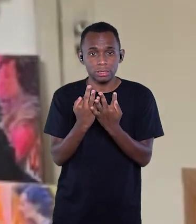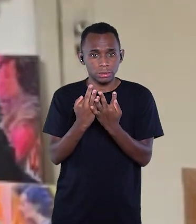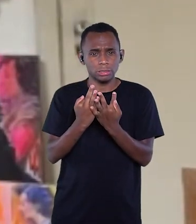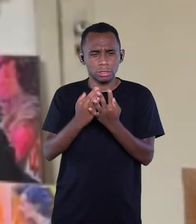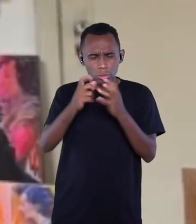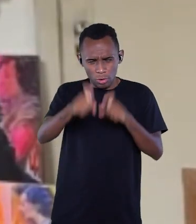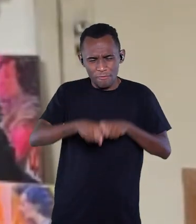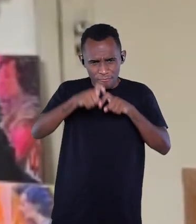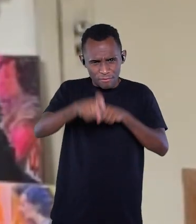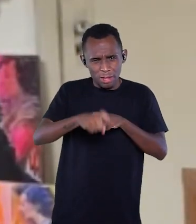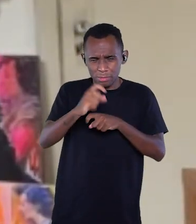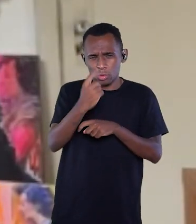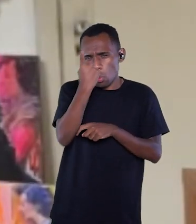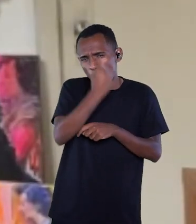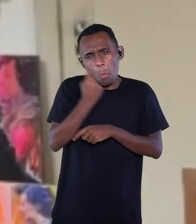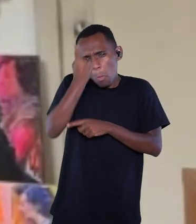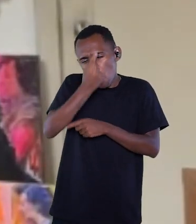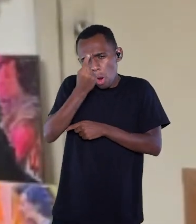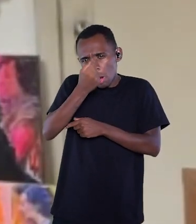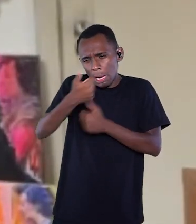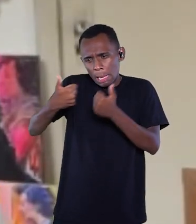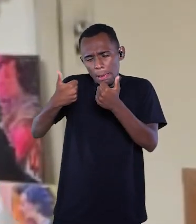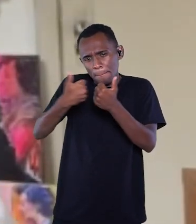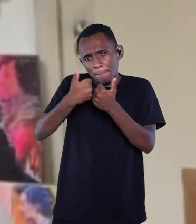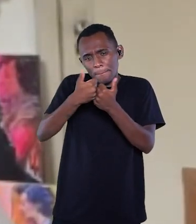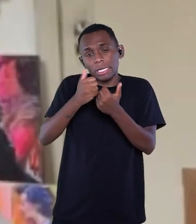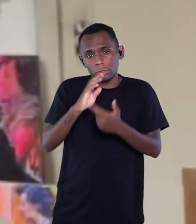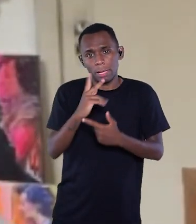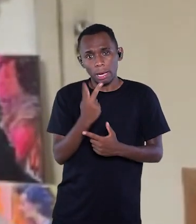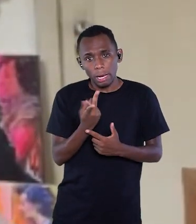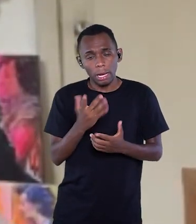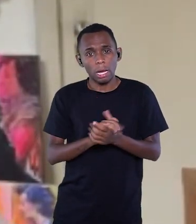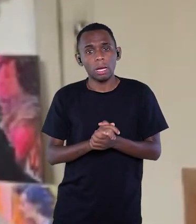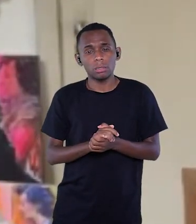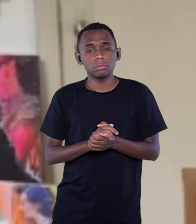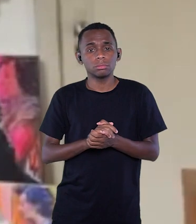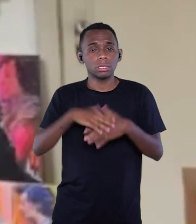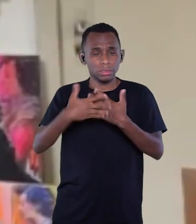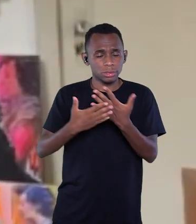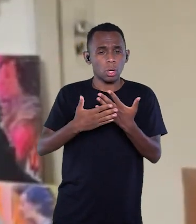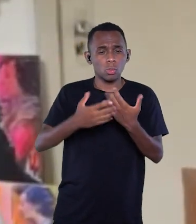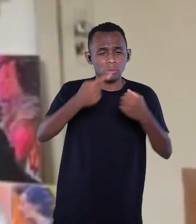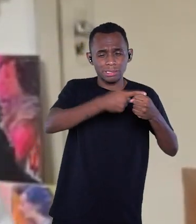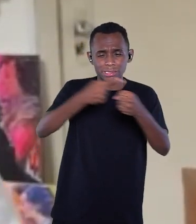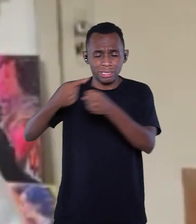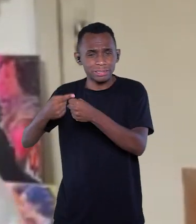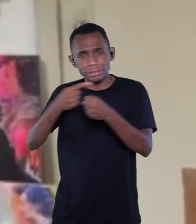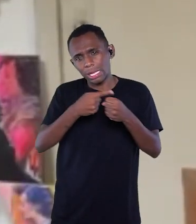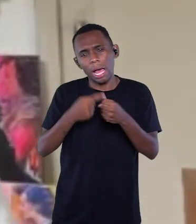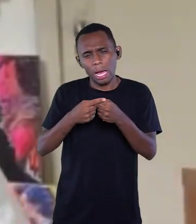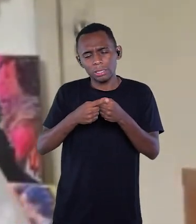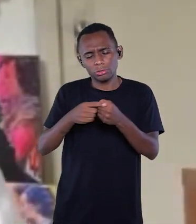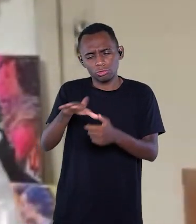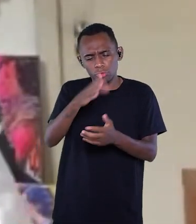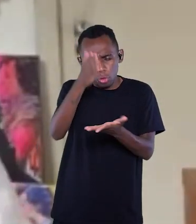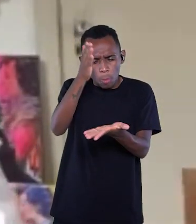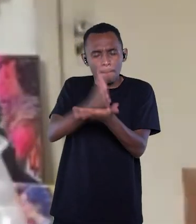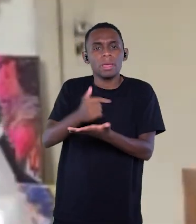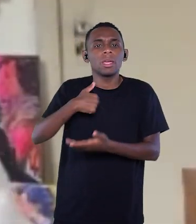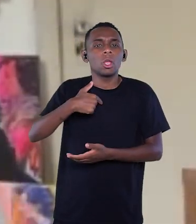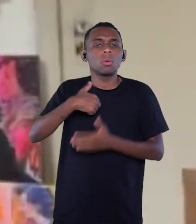numa fazenda, assim, a 1 hora mais ou menos de Cuiabá. Então eu falo que é entre Nossa Senhora do Livramento e Poconé, ali estava